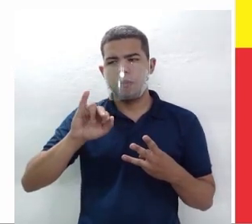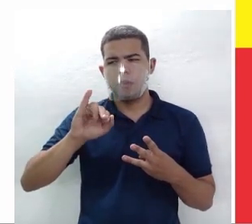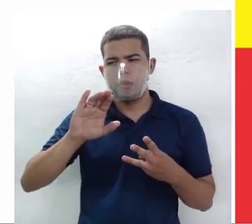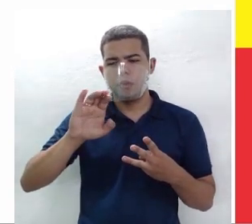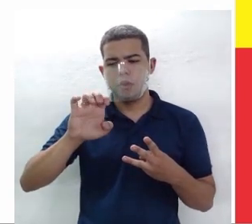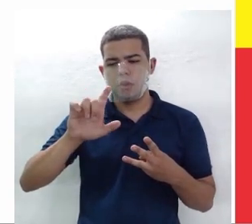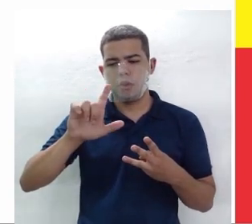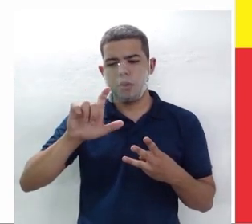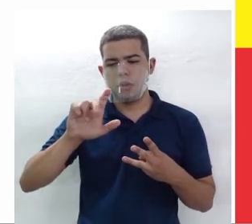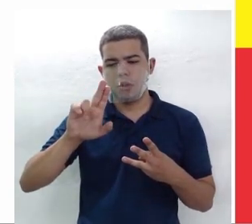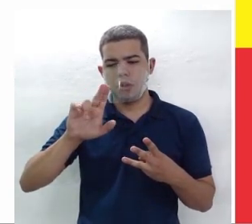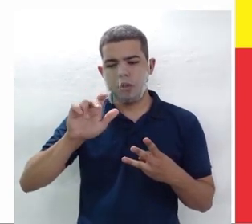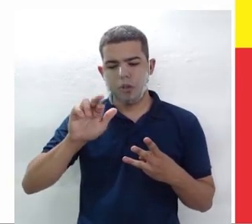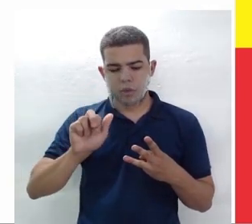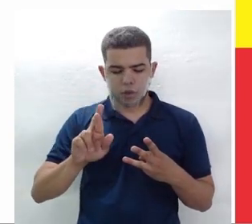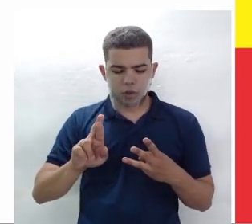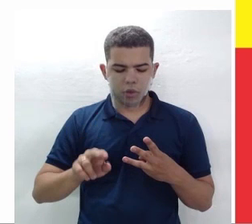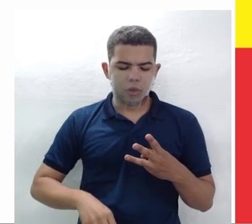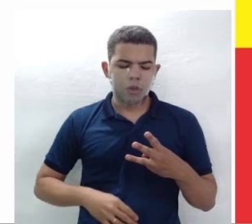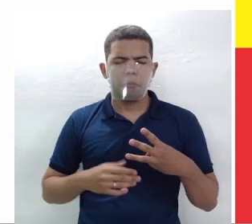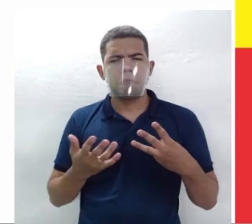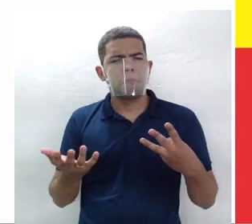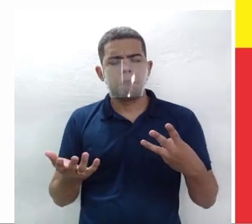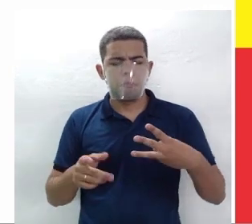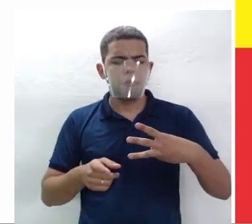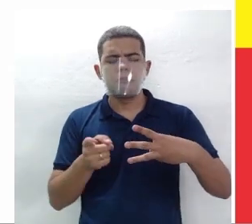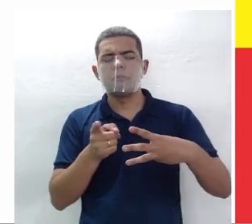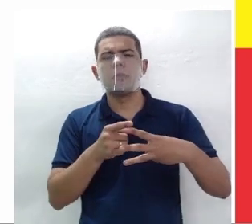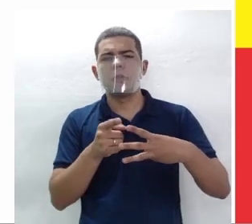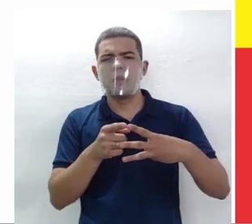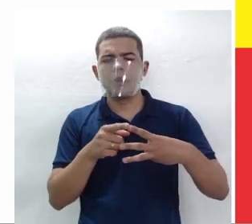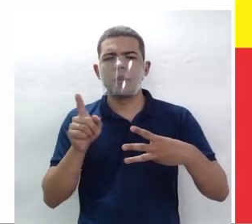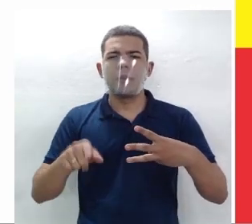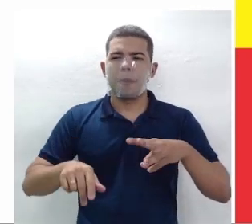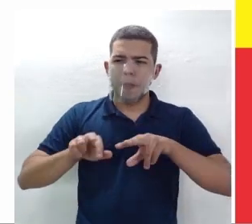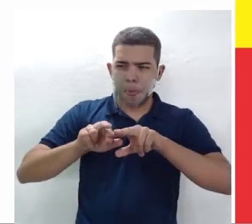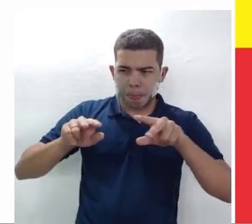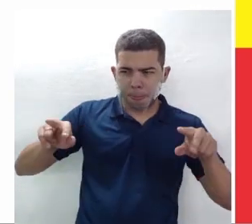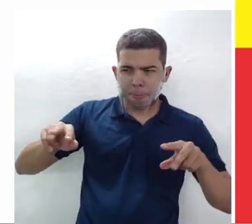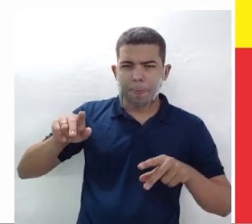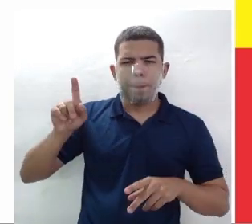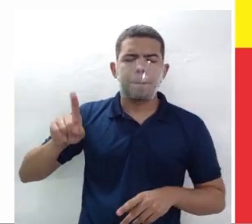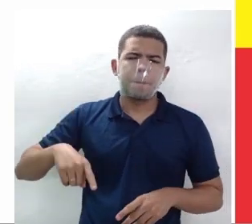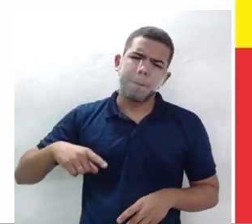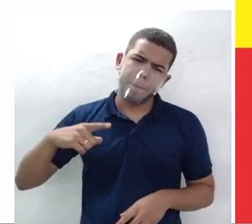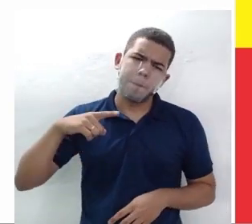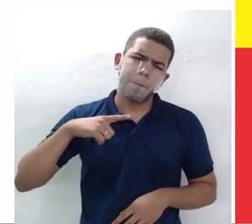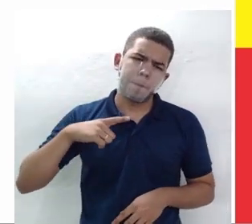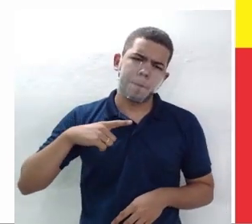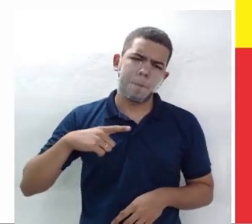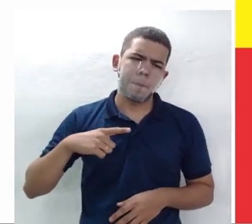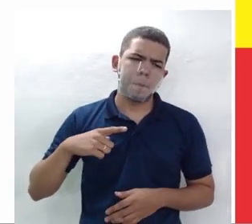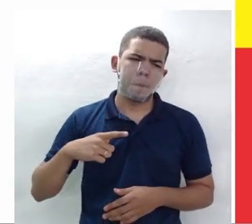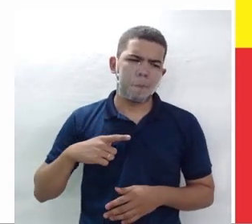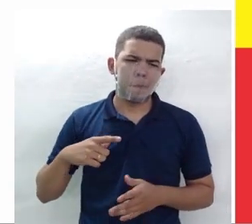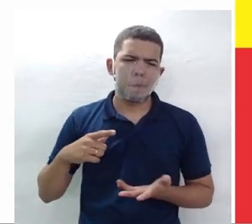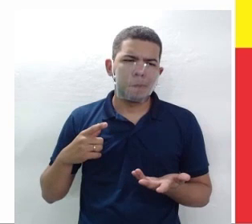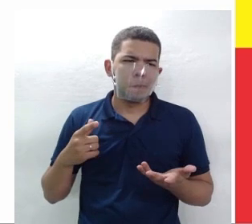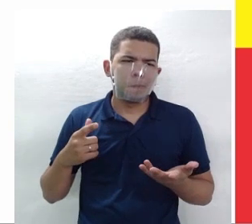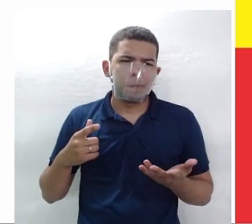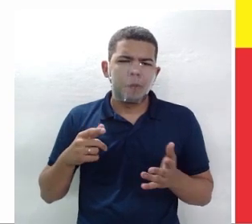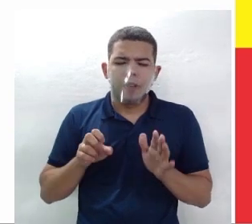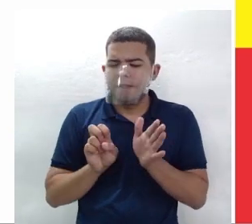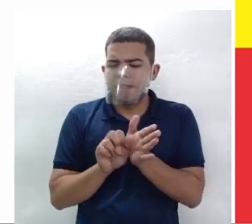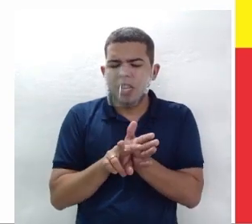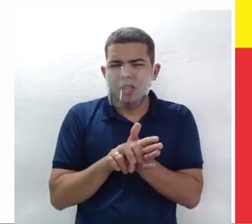é acelular, é aquele ser vivo que ele é um parasita, no caso aí do